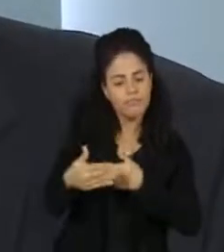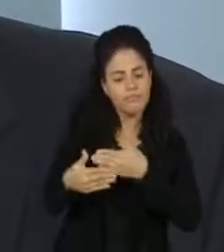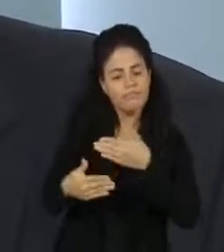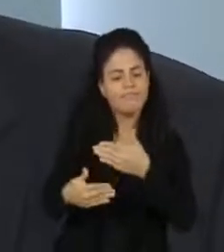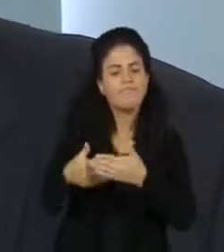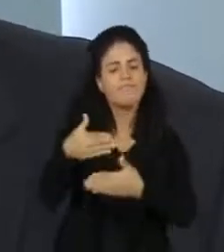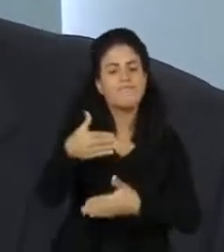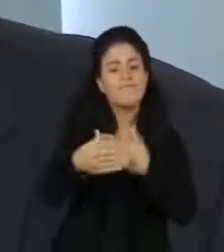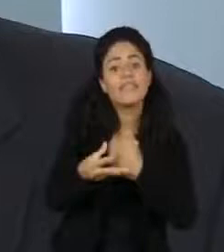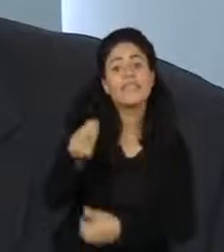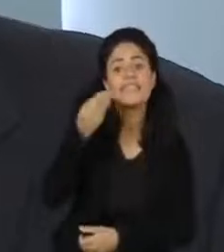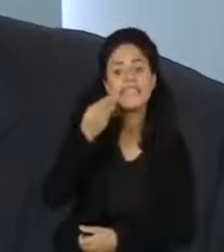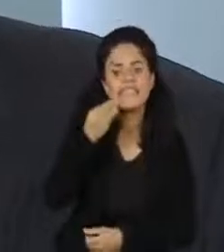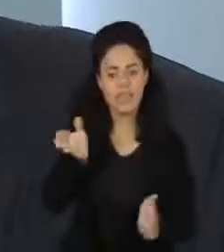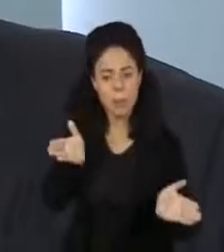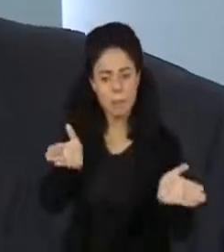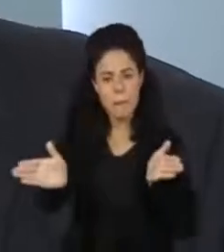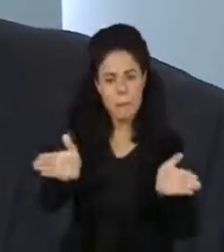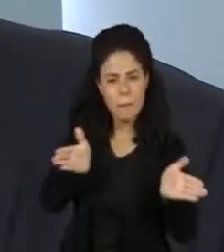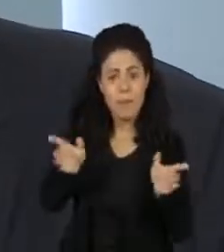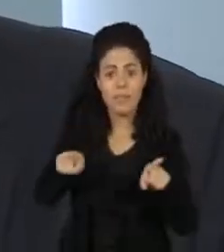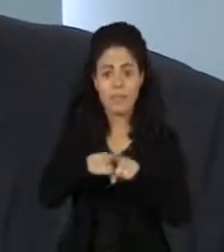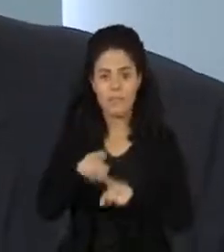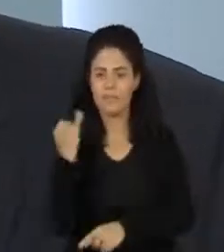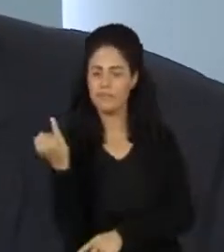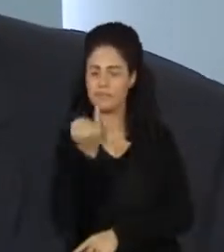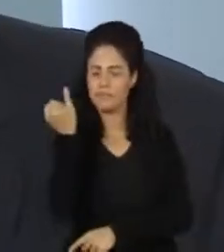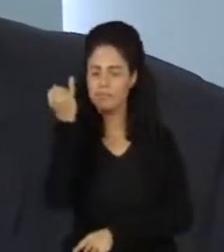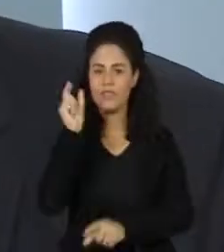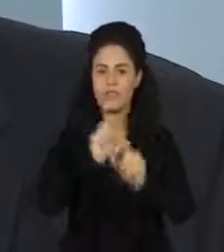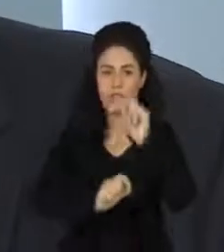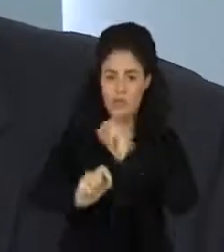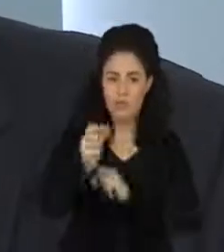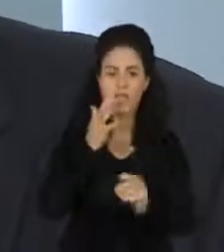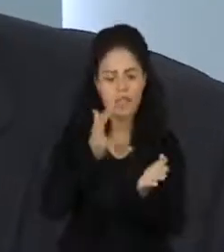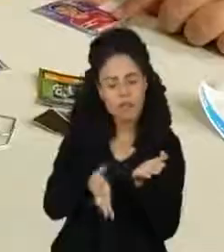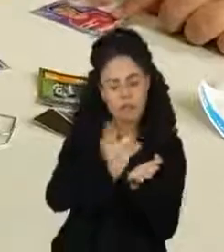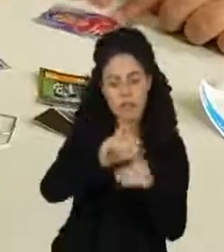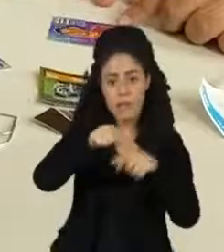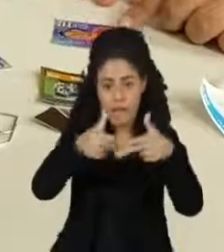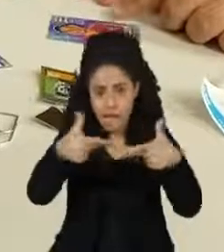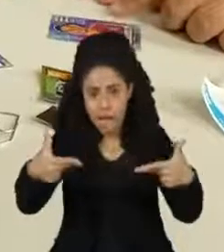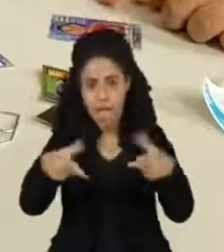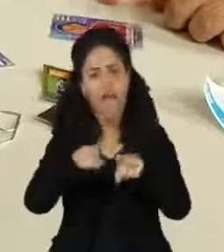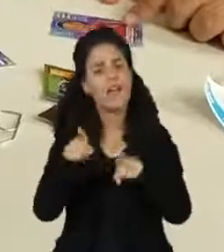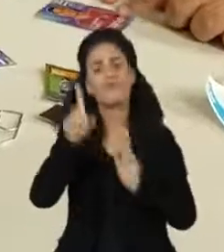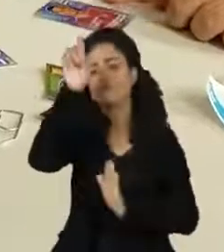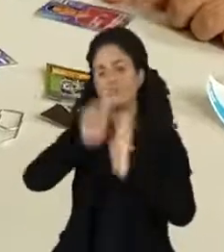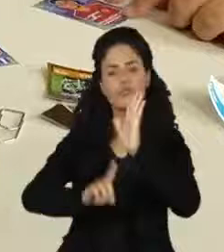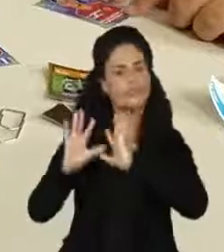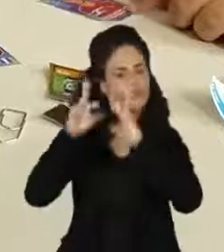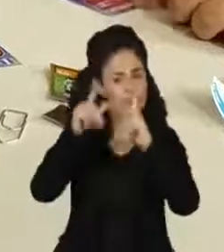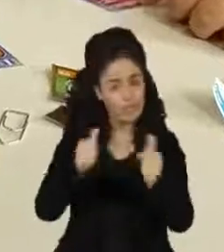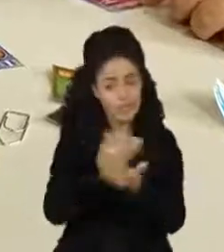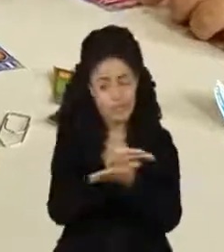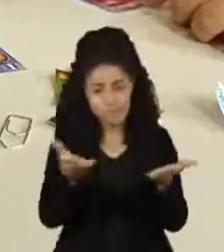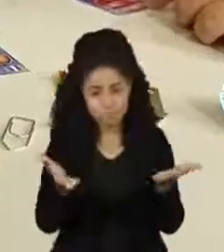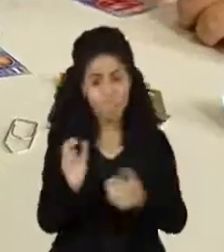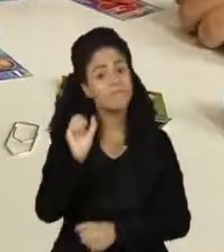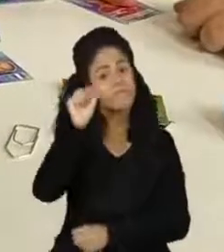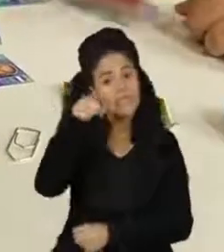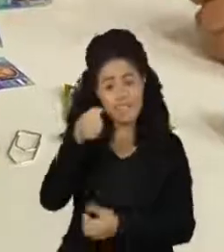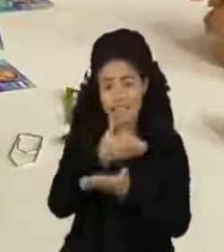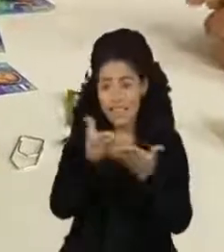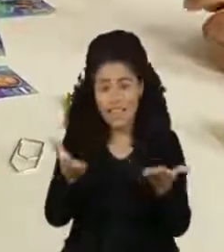mais da questão da acessibilidade e da importância de termos materiais acessíveis. Isso é um direito de todos e elas, certo?